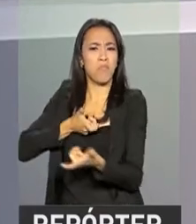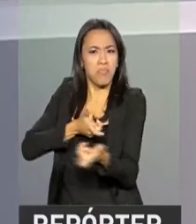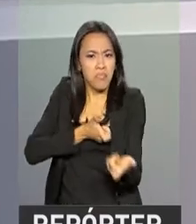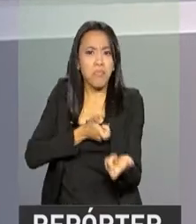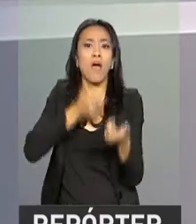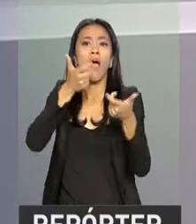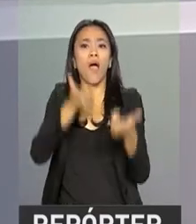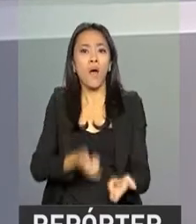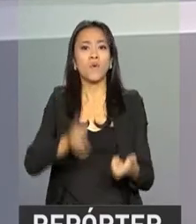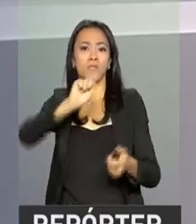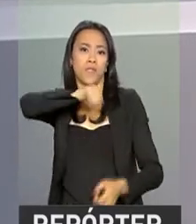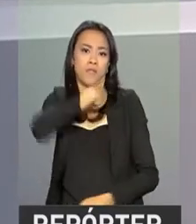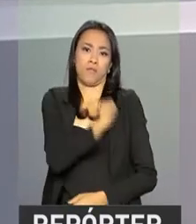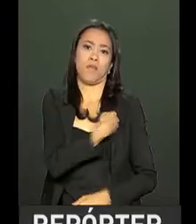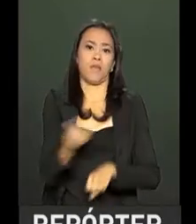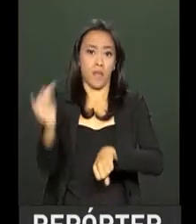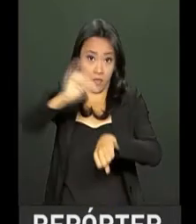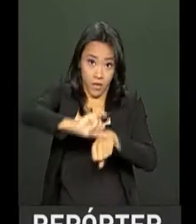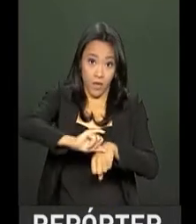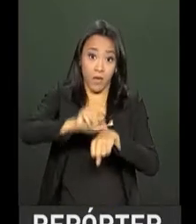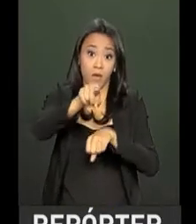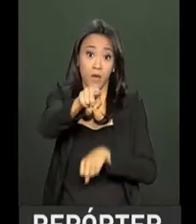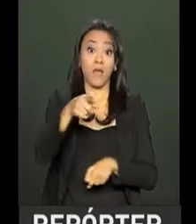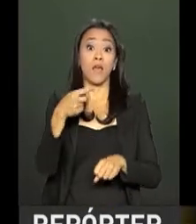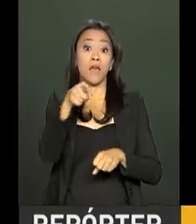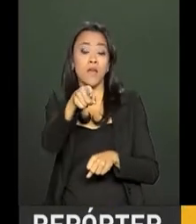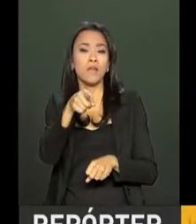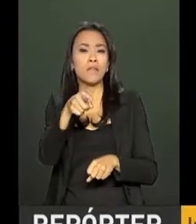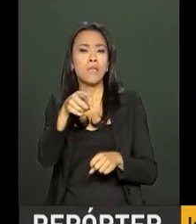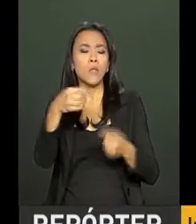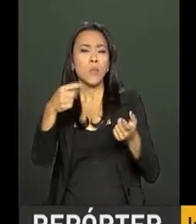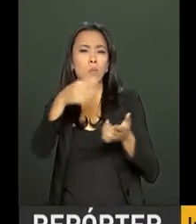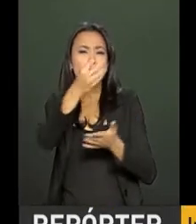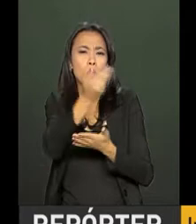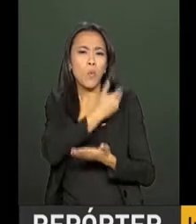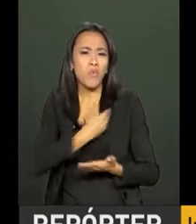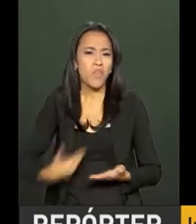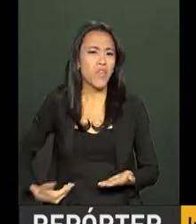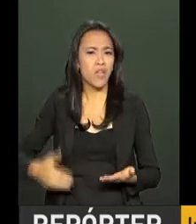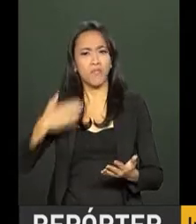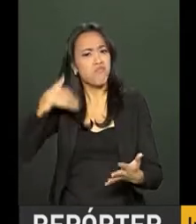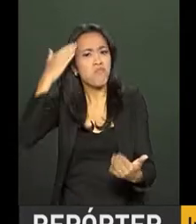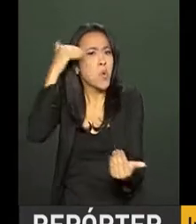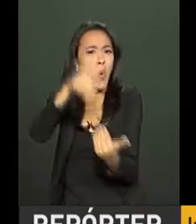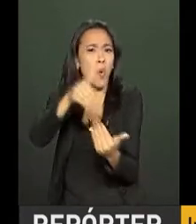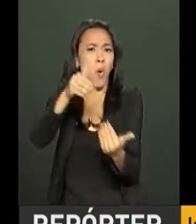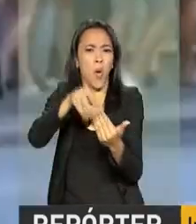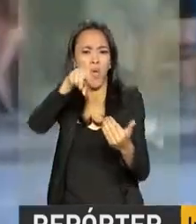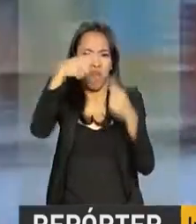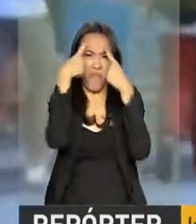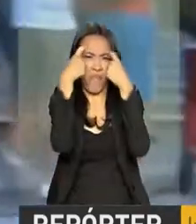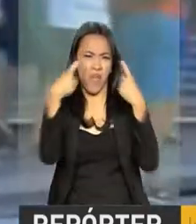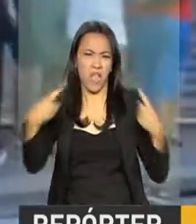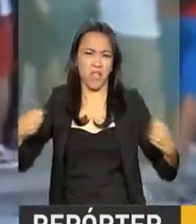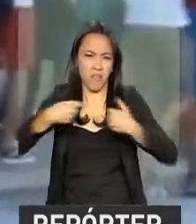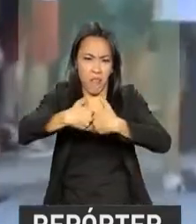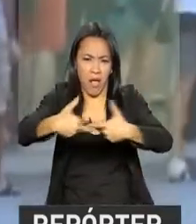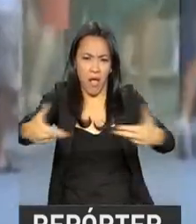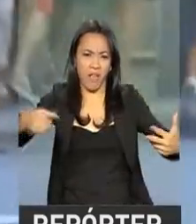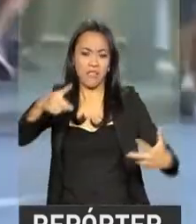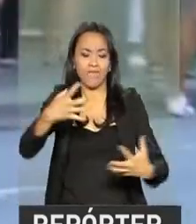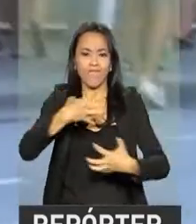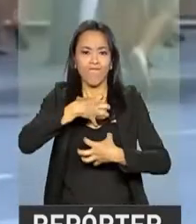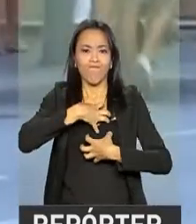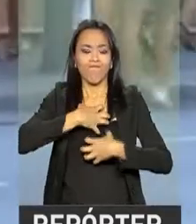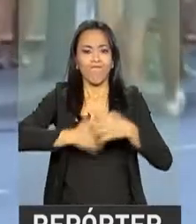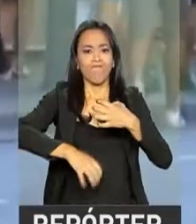espanha no texto o governo manifesta condenação a qualquer ato de terrorismo e expressa sentimentos de pesar às